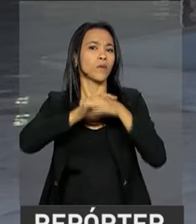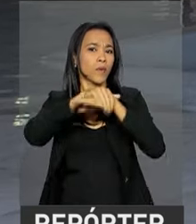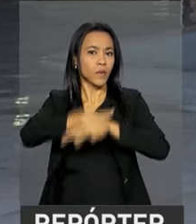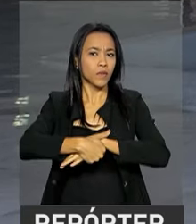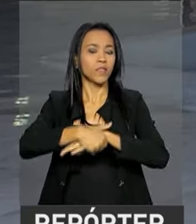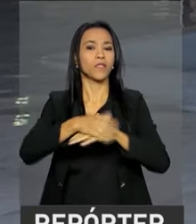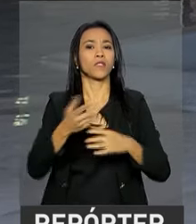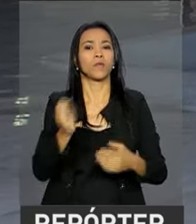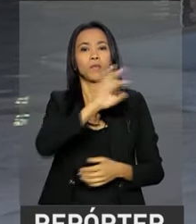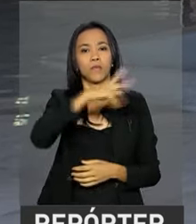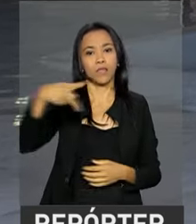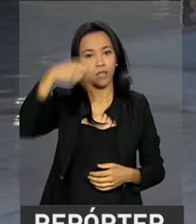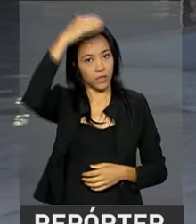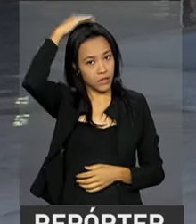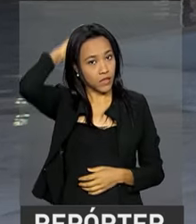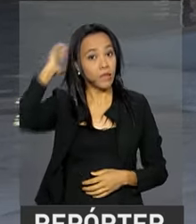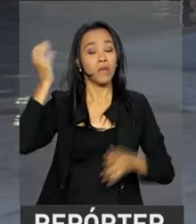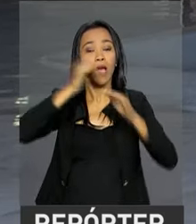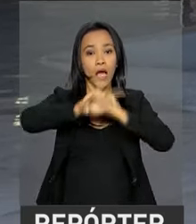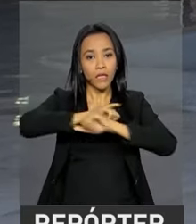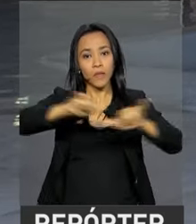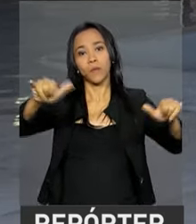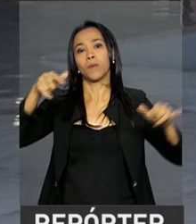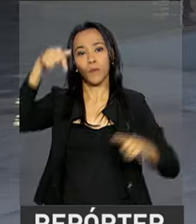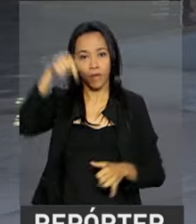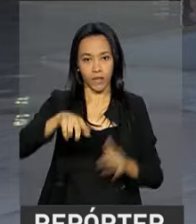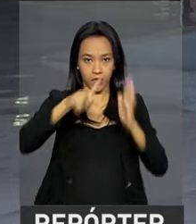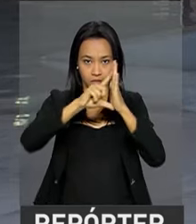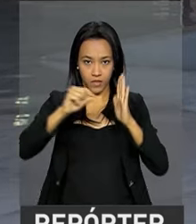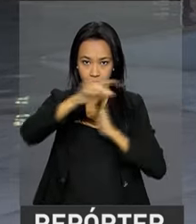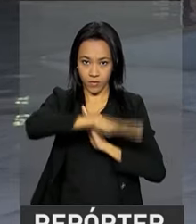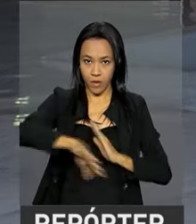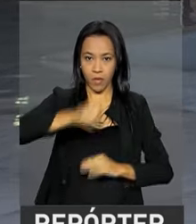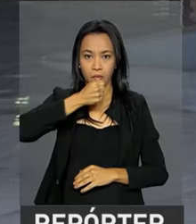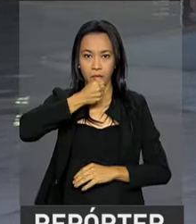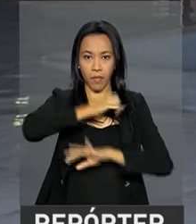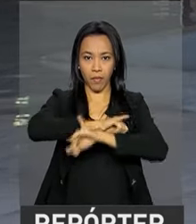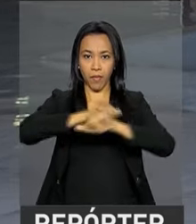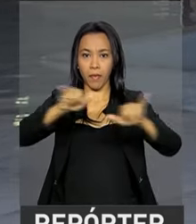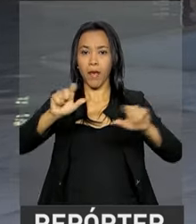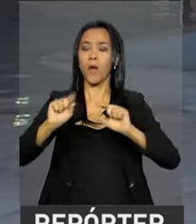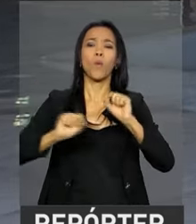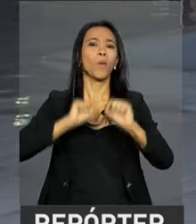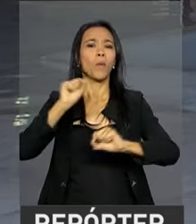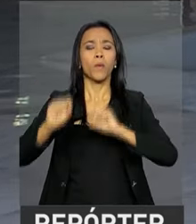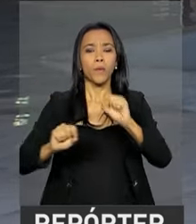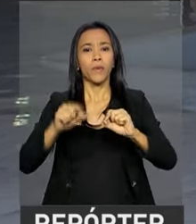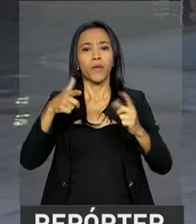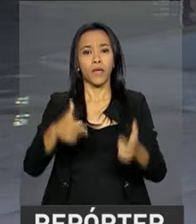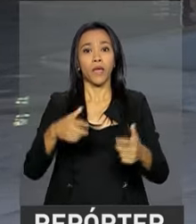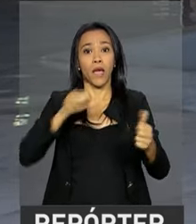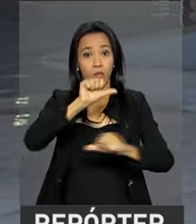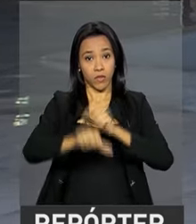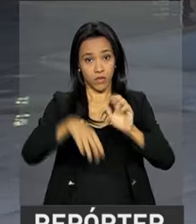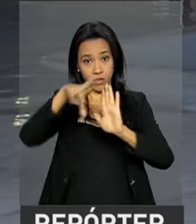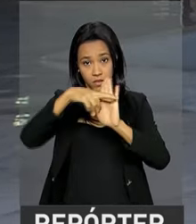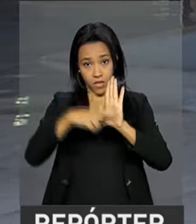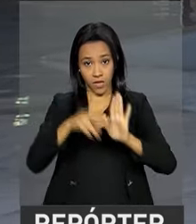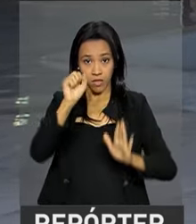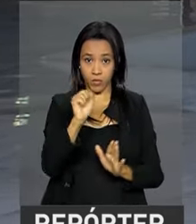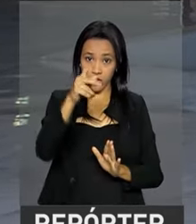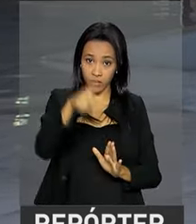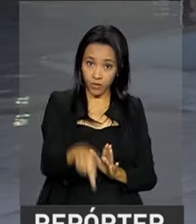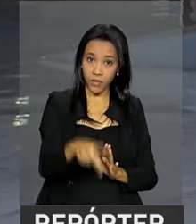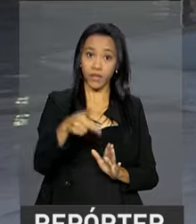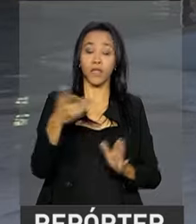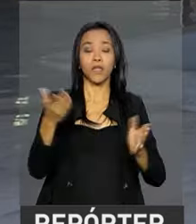presidente Michel Temer ele fez uma declaração aqui no Palácio do Planalto ele anunciou que a reforma da ência